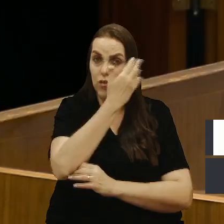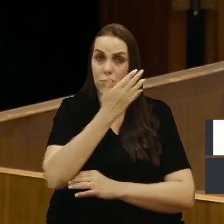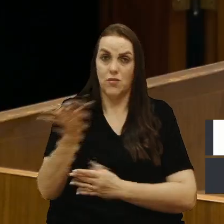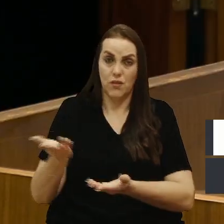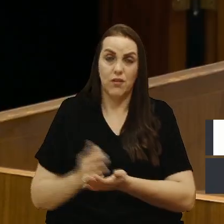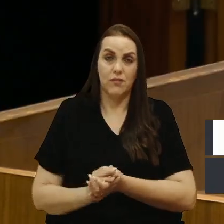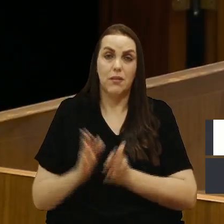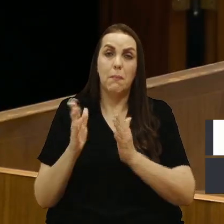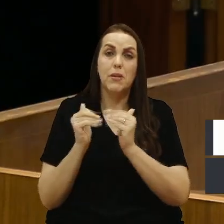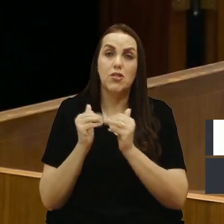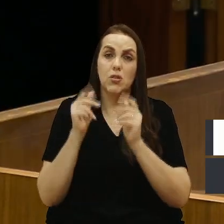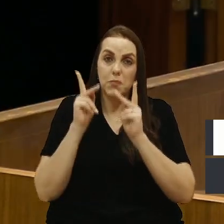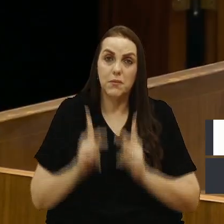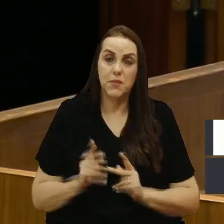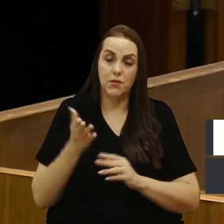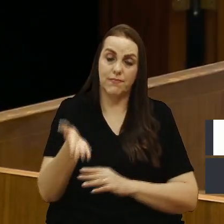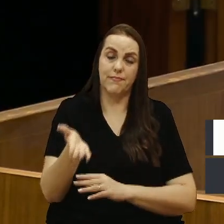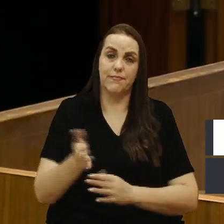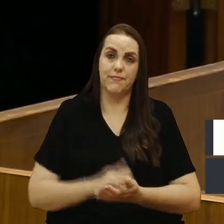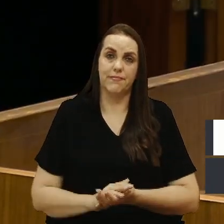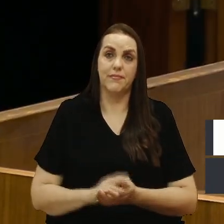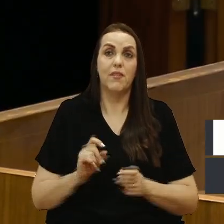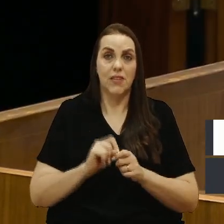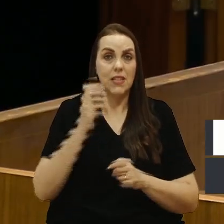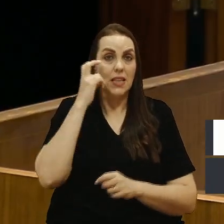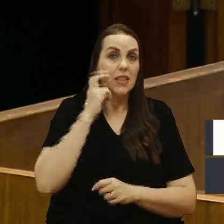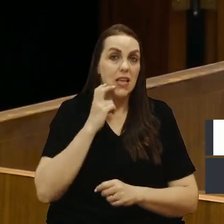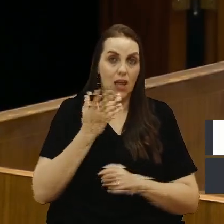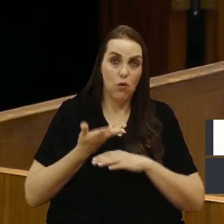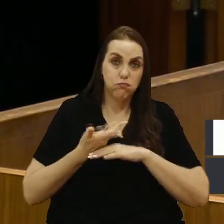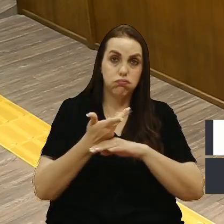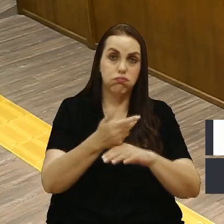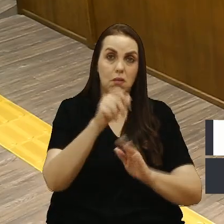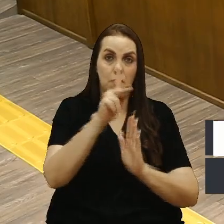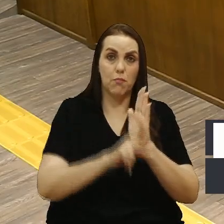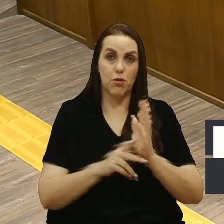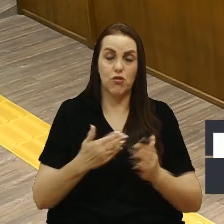Muito obrigado, seria isso. E Daniel, vamos fazer andar meus projetos lá. Muito obrigado. Obrigado, vereador Iago Morandi.